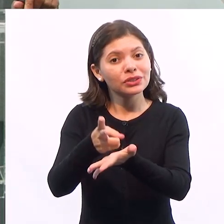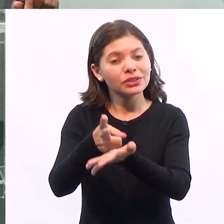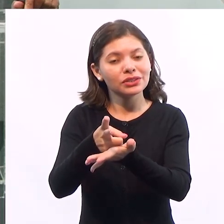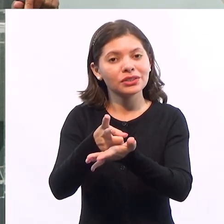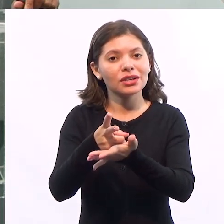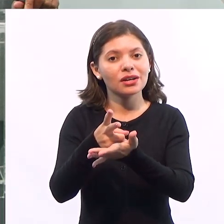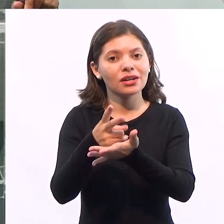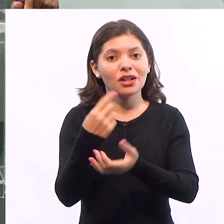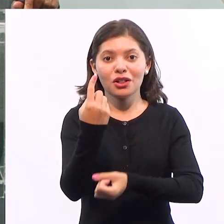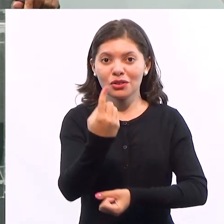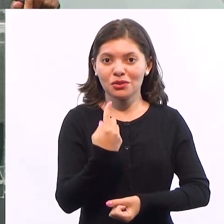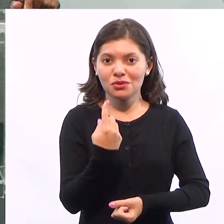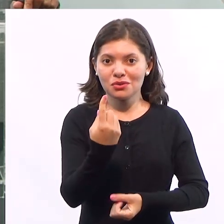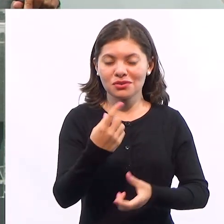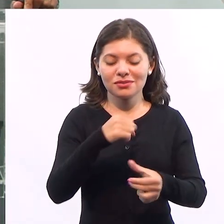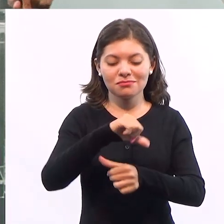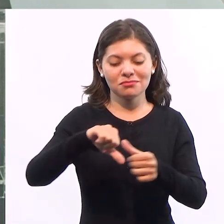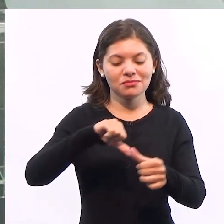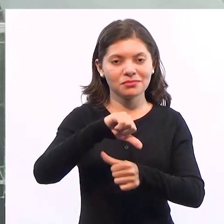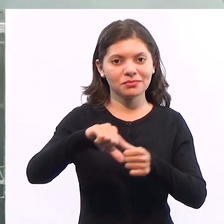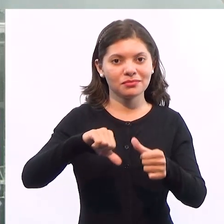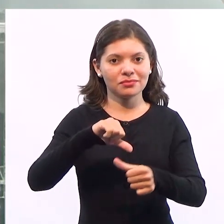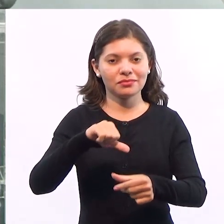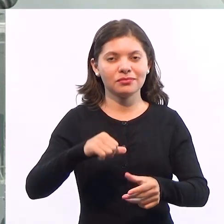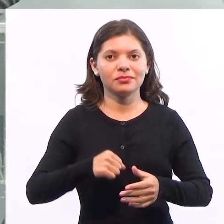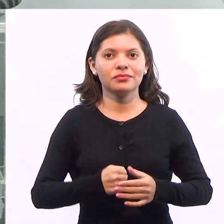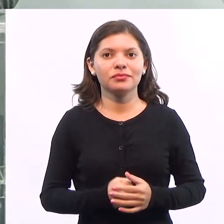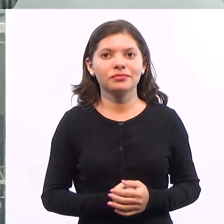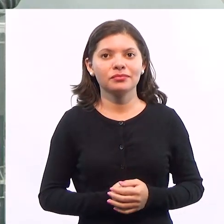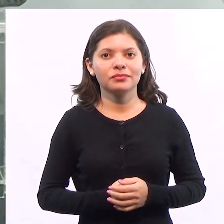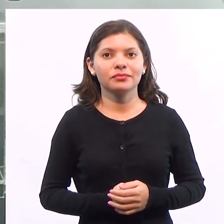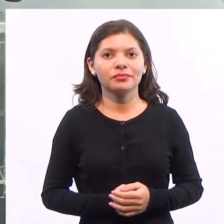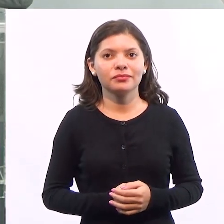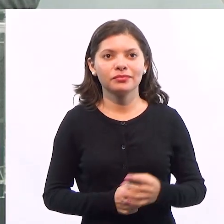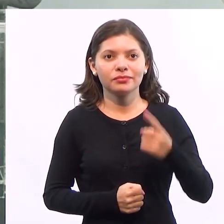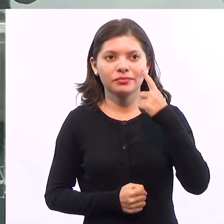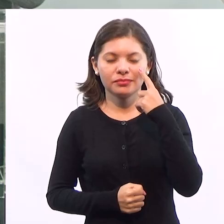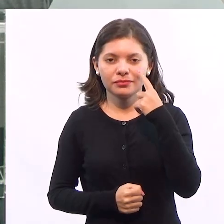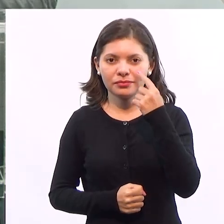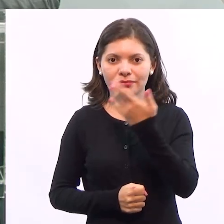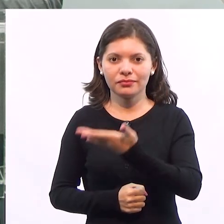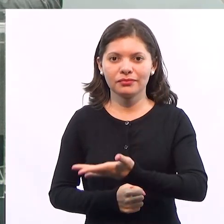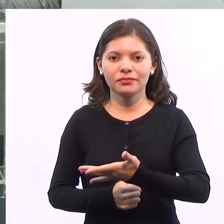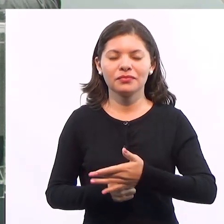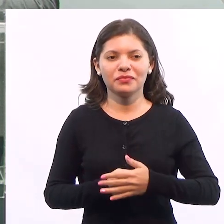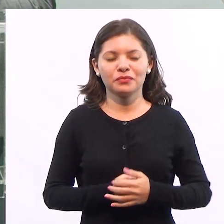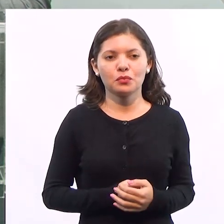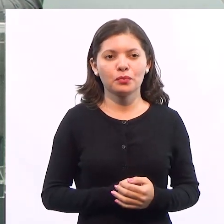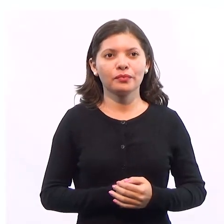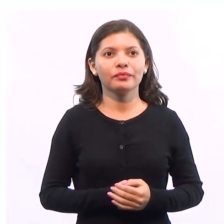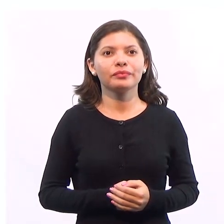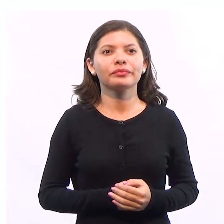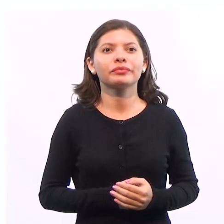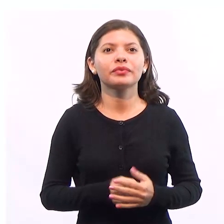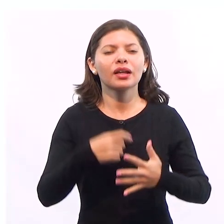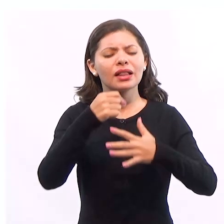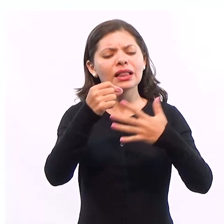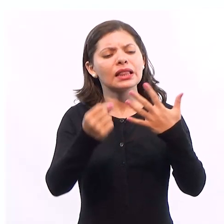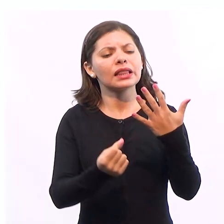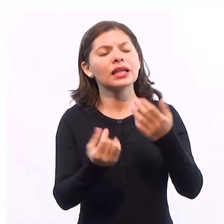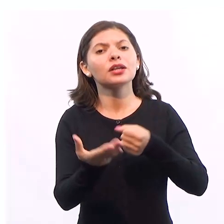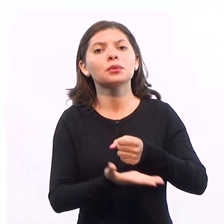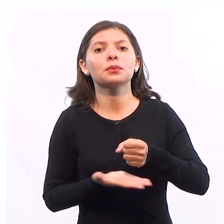estamos mudando. Inclusive, vou ter uma frase daqui a pouco eu vou falar e vou trabalhar mais essa questão desse mindset da sua cabeça. Olha lá. Ó. Enquanto isso,